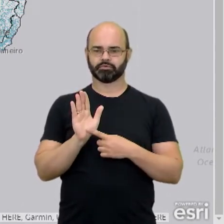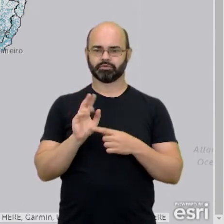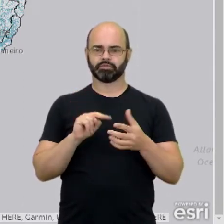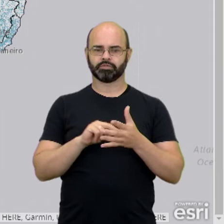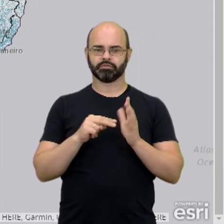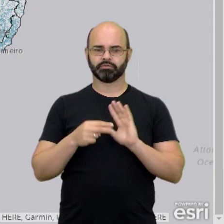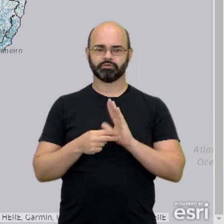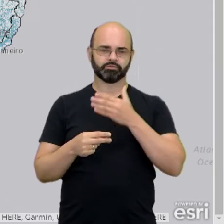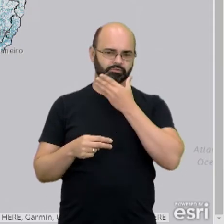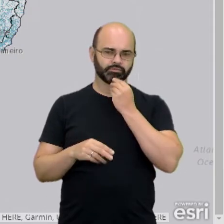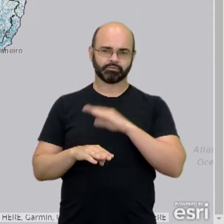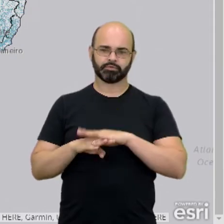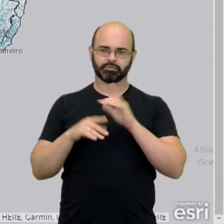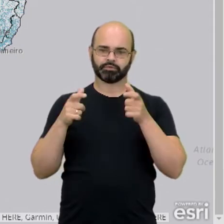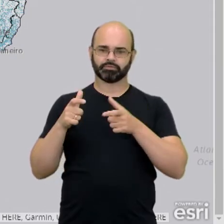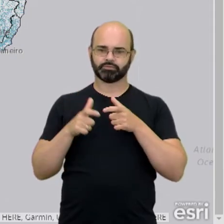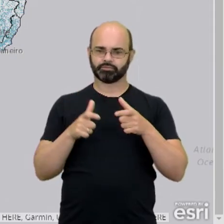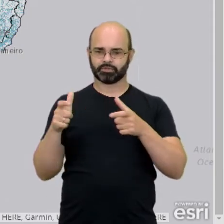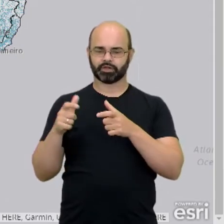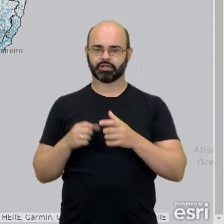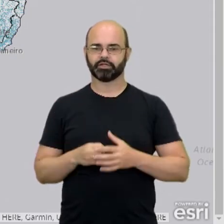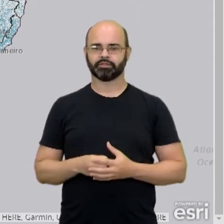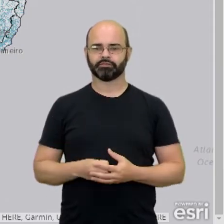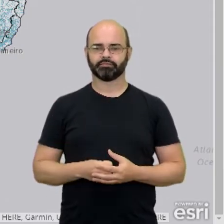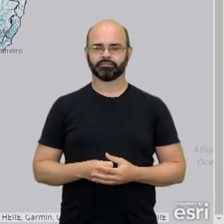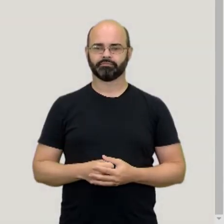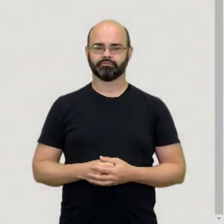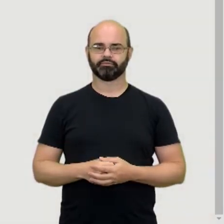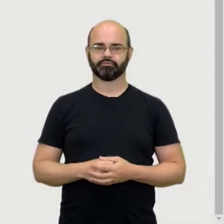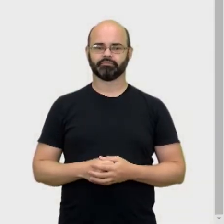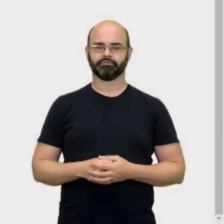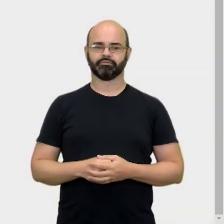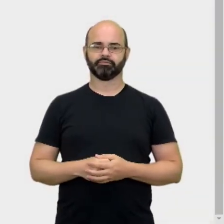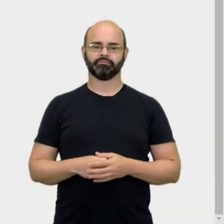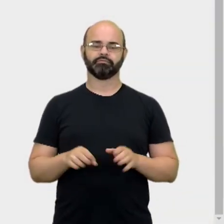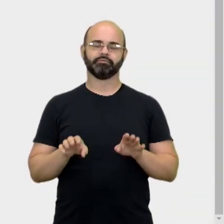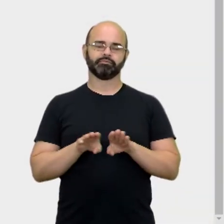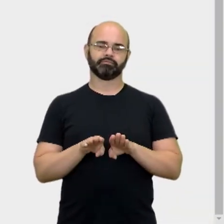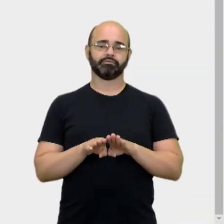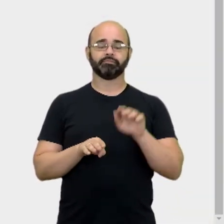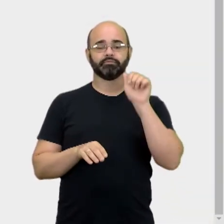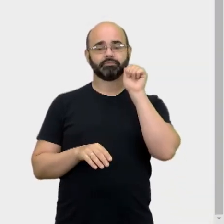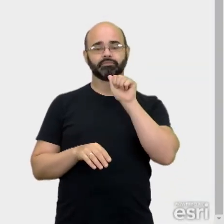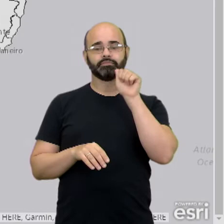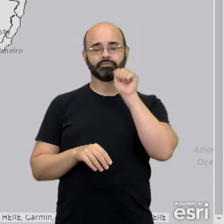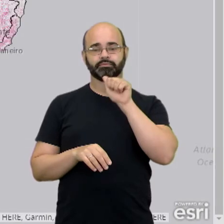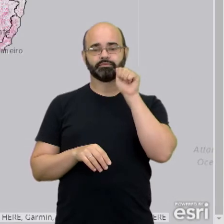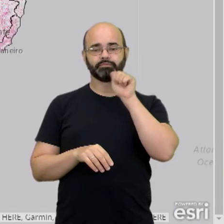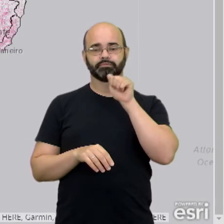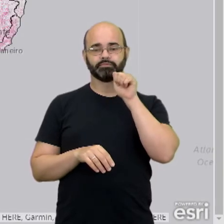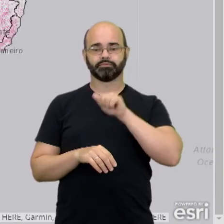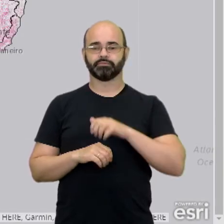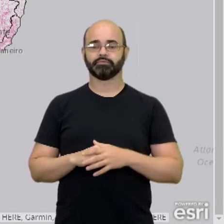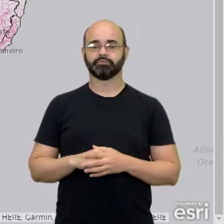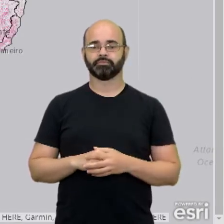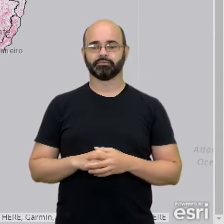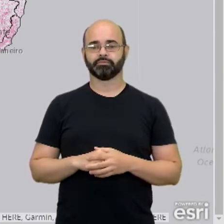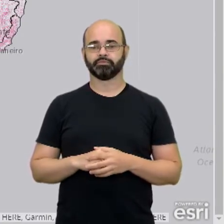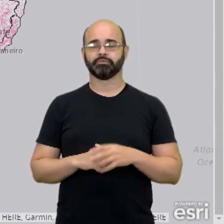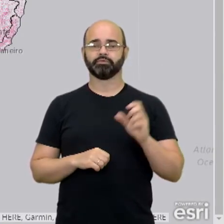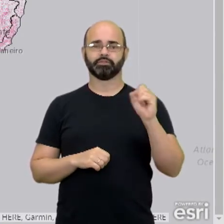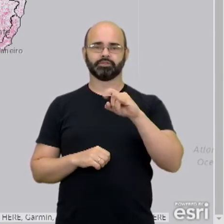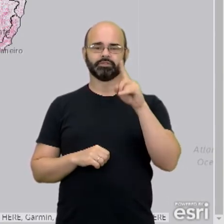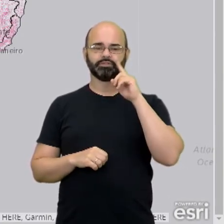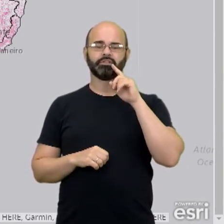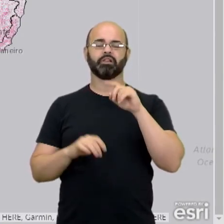aí de homens na região, né, aí a gente pode, por exemplo, ver também de mulheres, tá aqui, ó, se vocês quiserem agilizar, em vez de